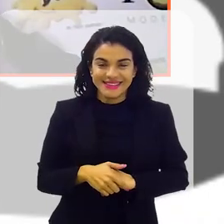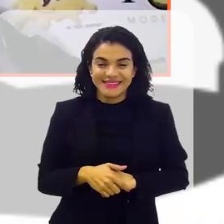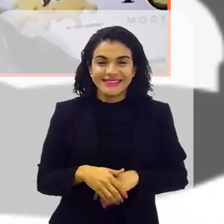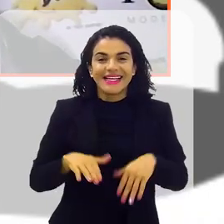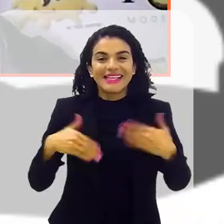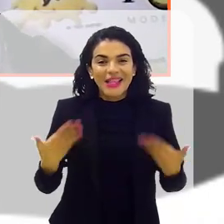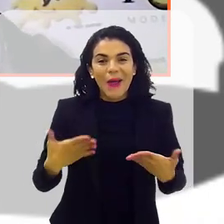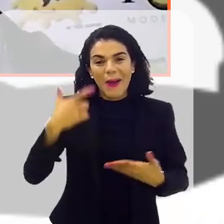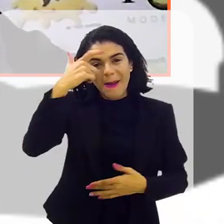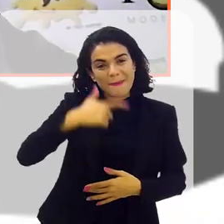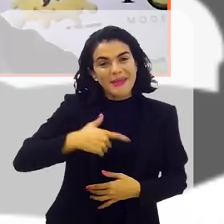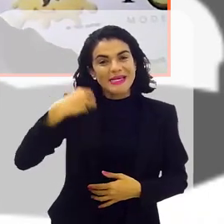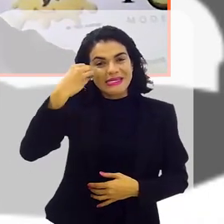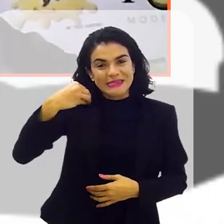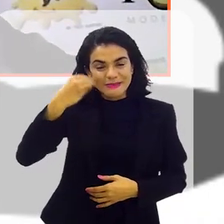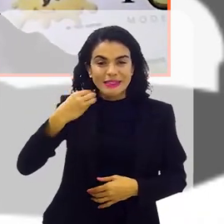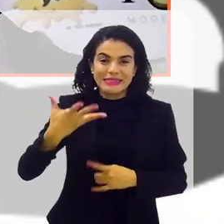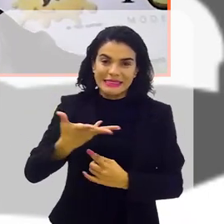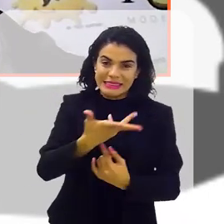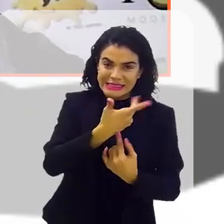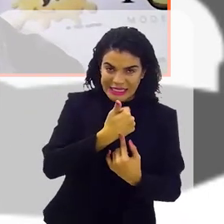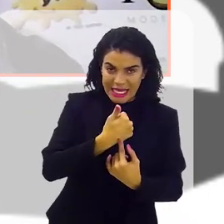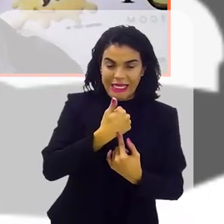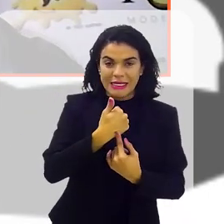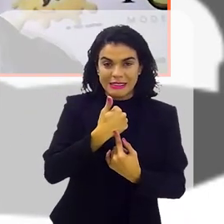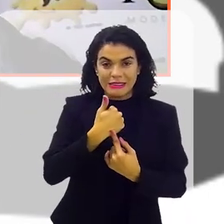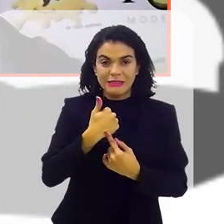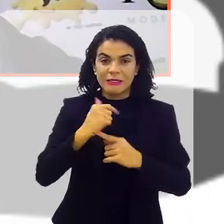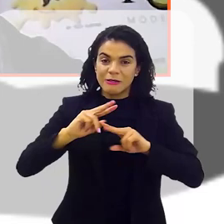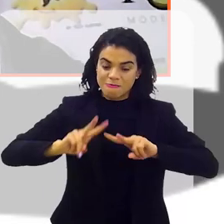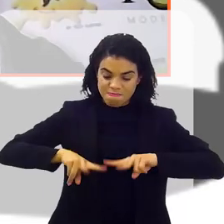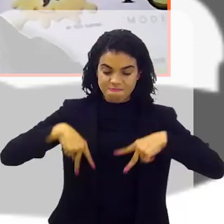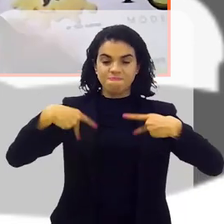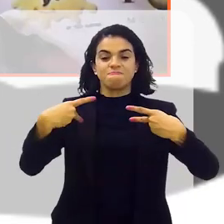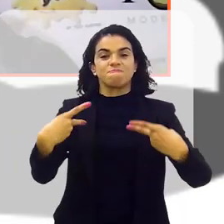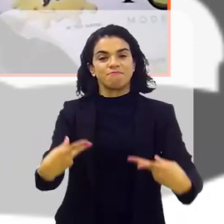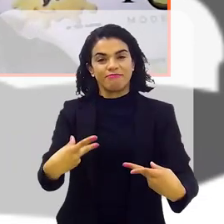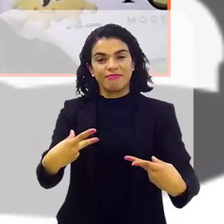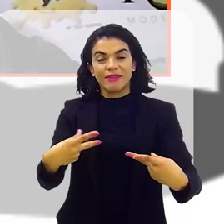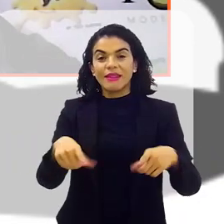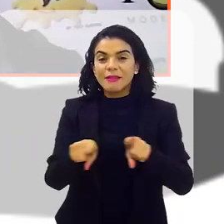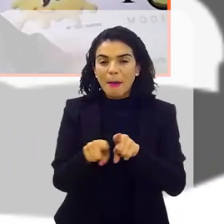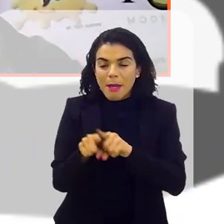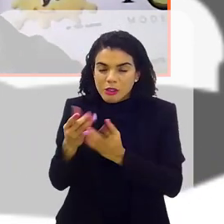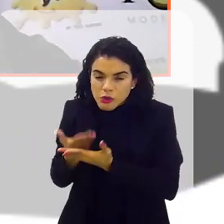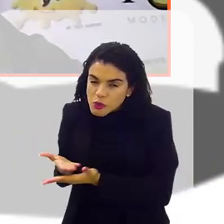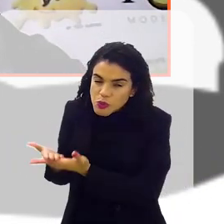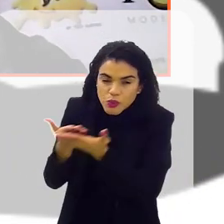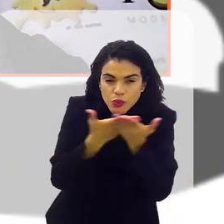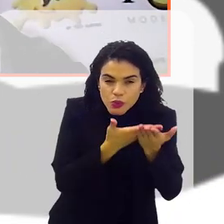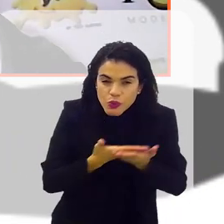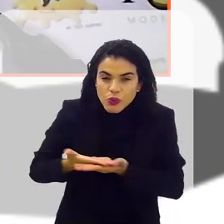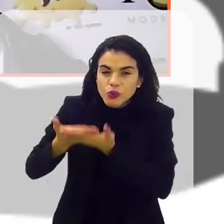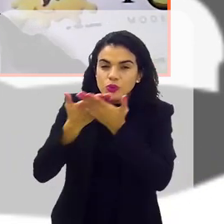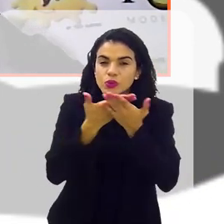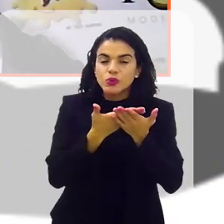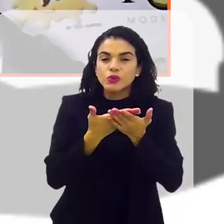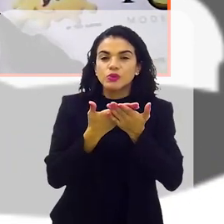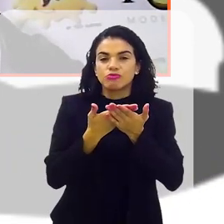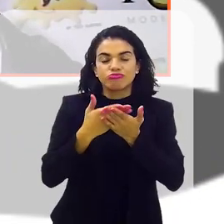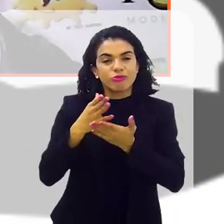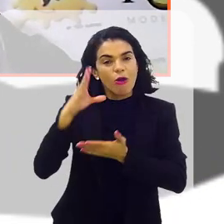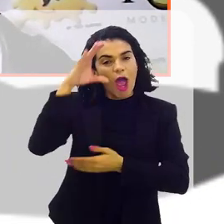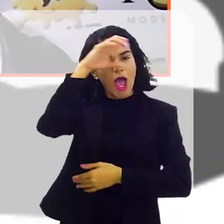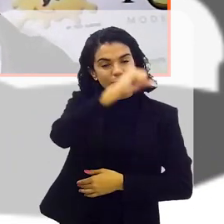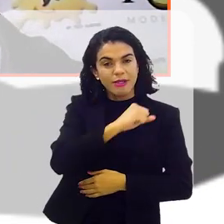então assim a minha vivência de de arte eu pego a minha vivência de arte eu pego os estudos que eu tenho os